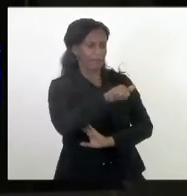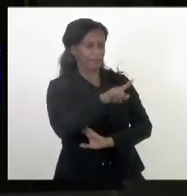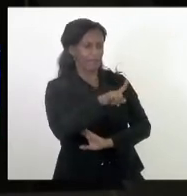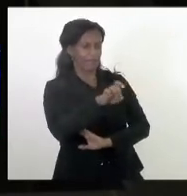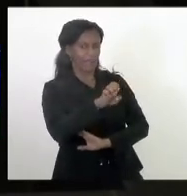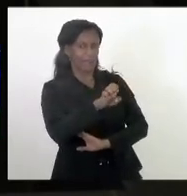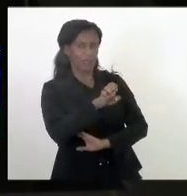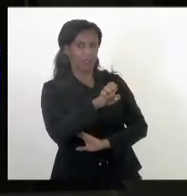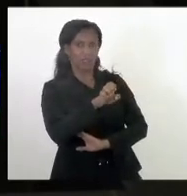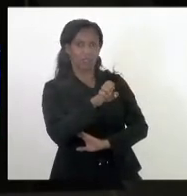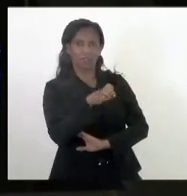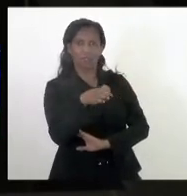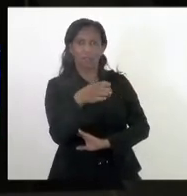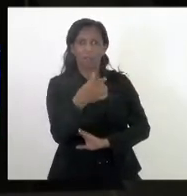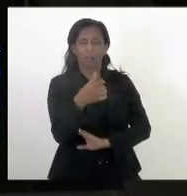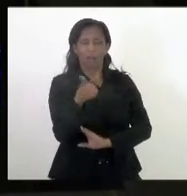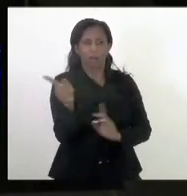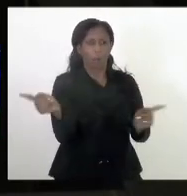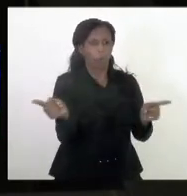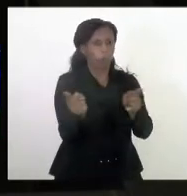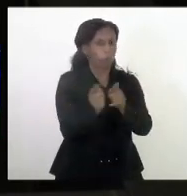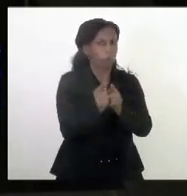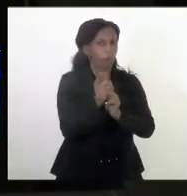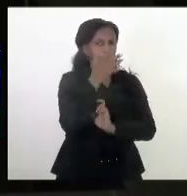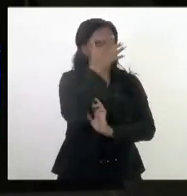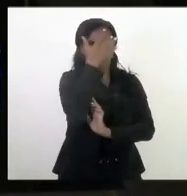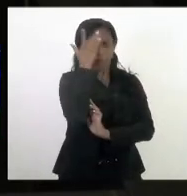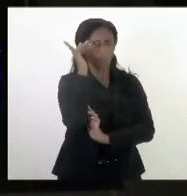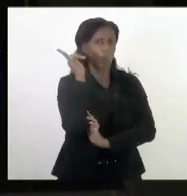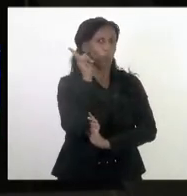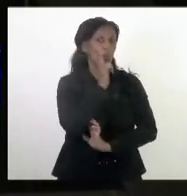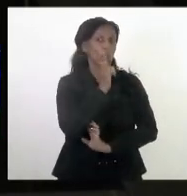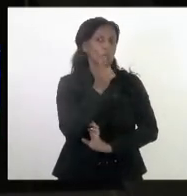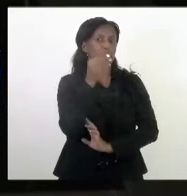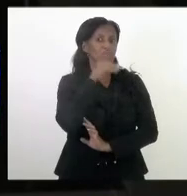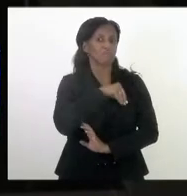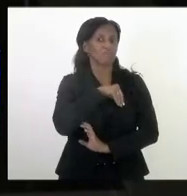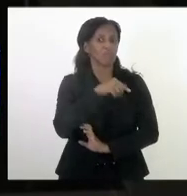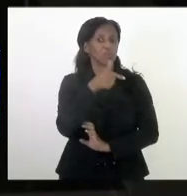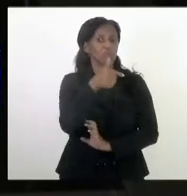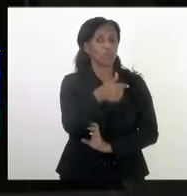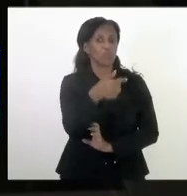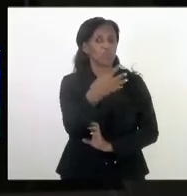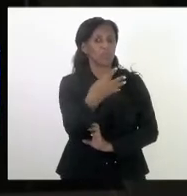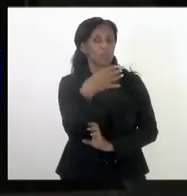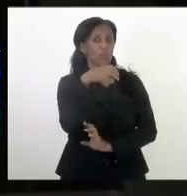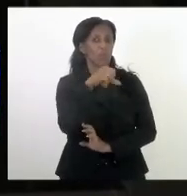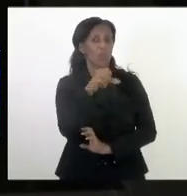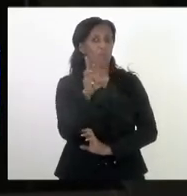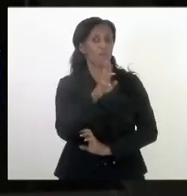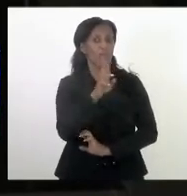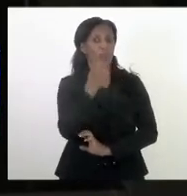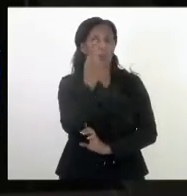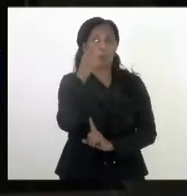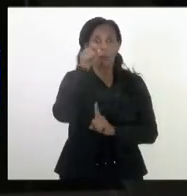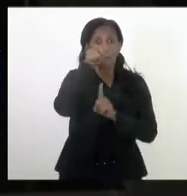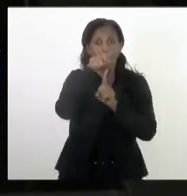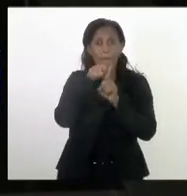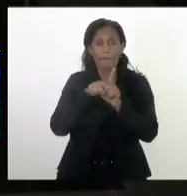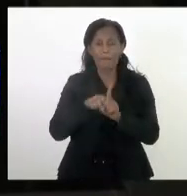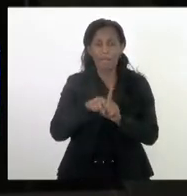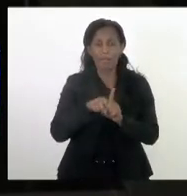5,3% da população vive com a renda até de R$ 249 por mês, tendo que